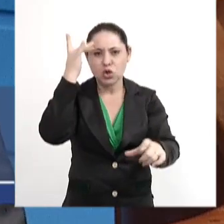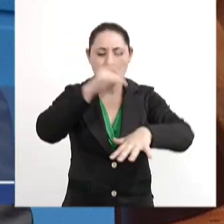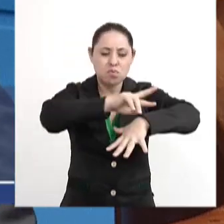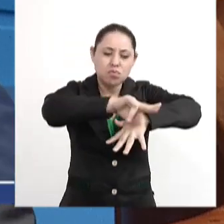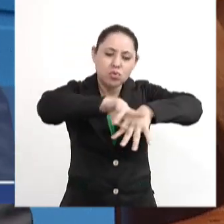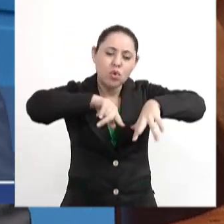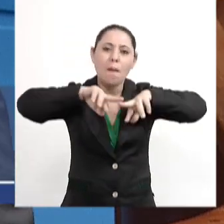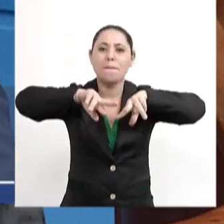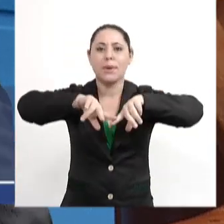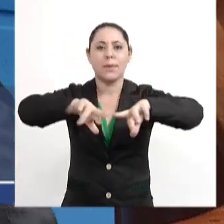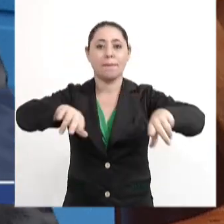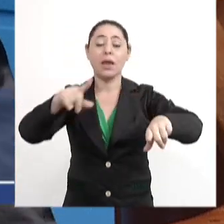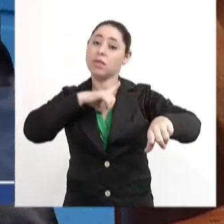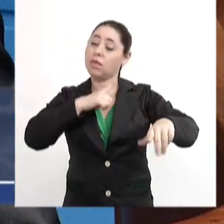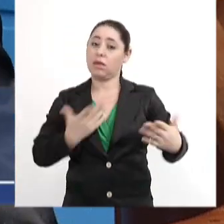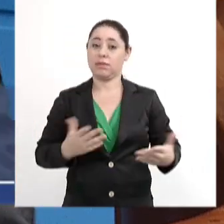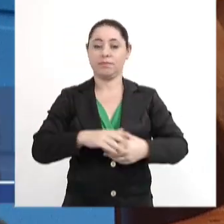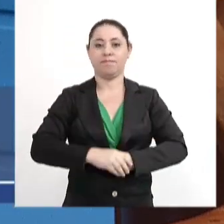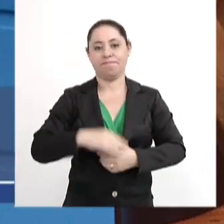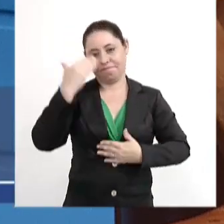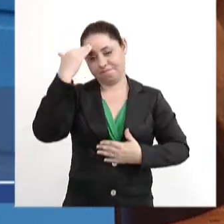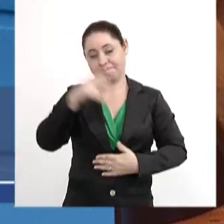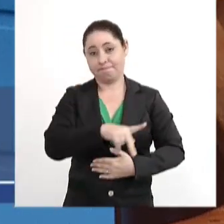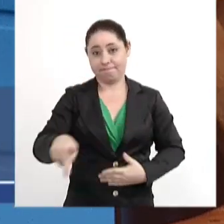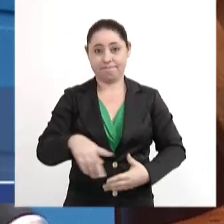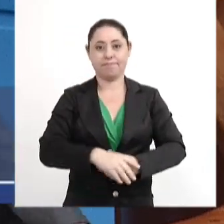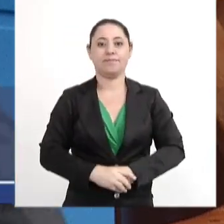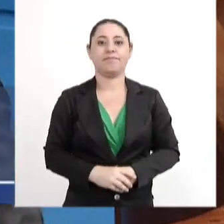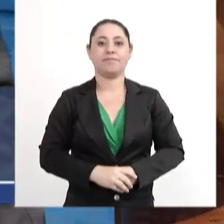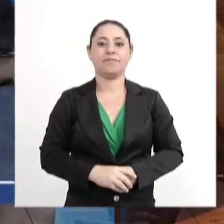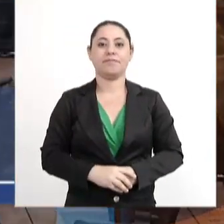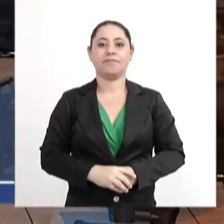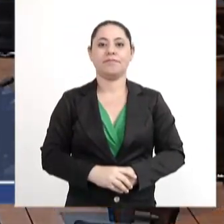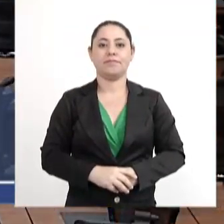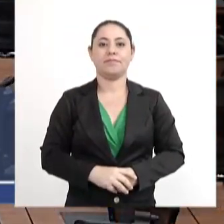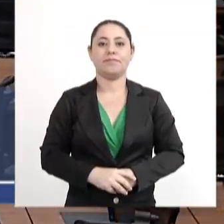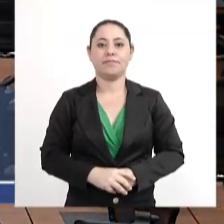orientação ele parta. Obrigado, presidente.